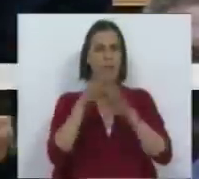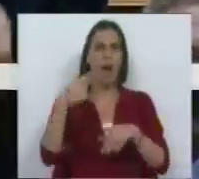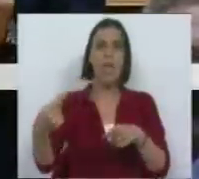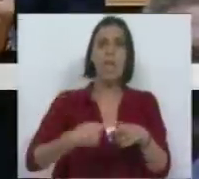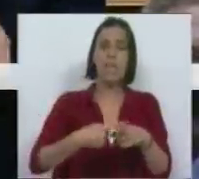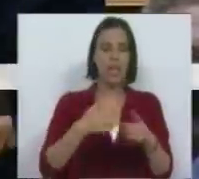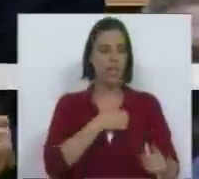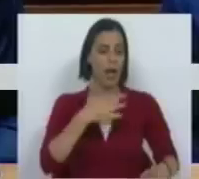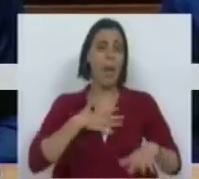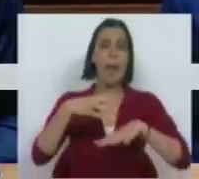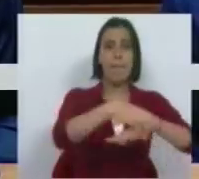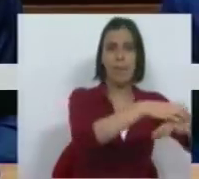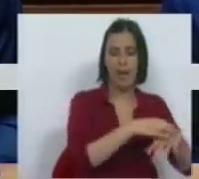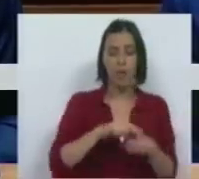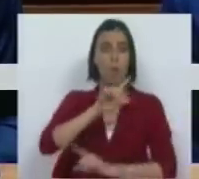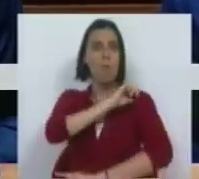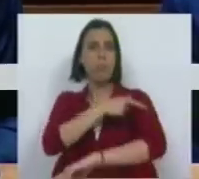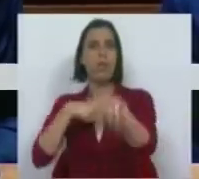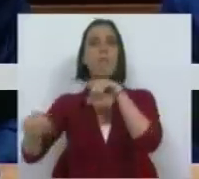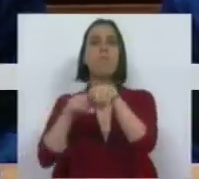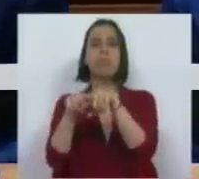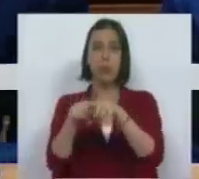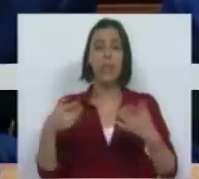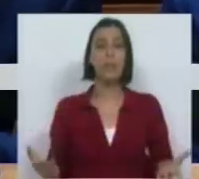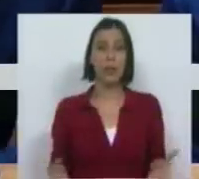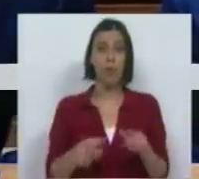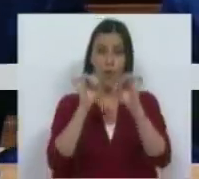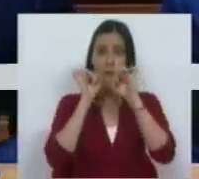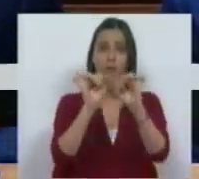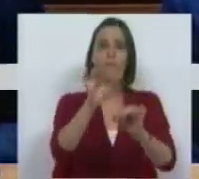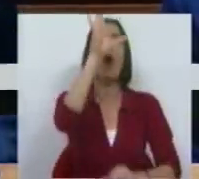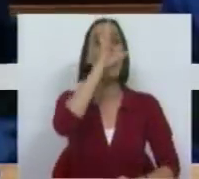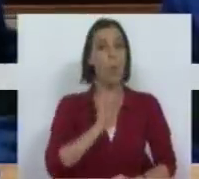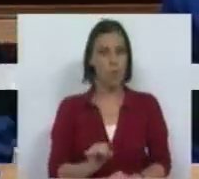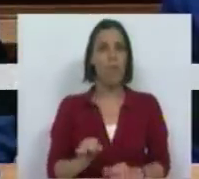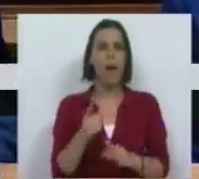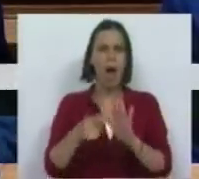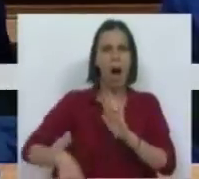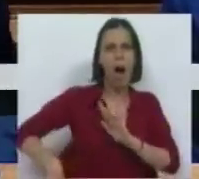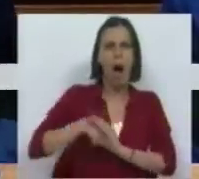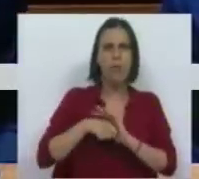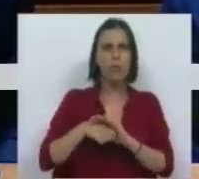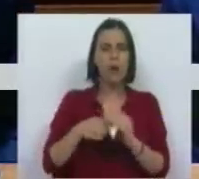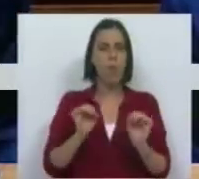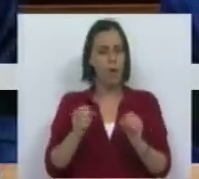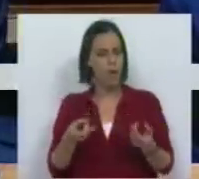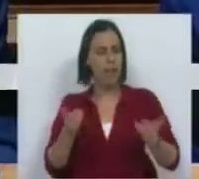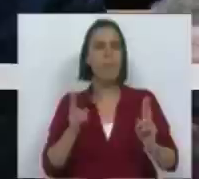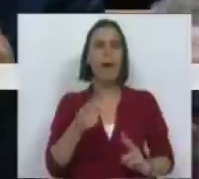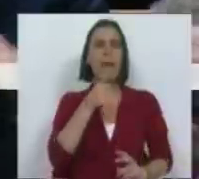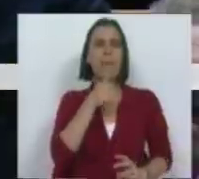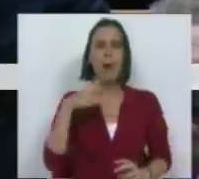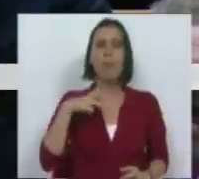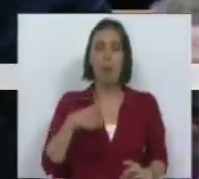os interesses empresariais e o poder político, que é o seu governo, está a ameaçar a liberdade de Portugal,